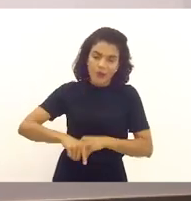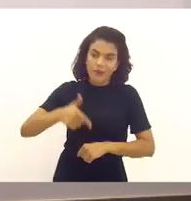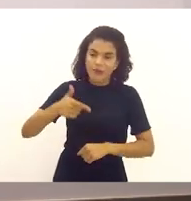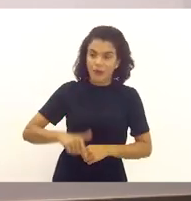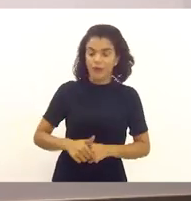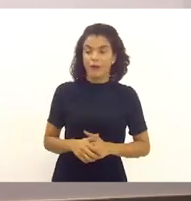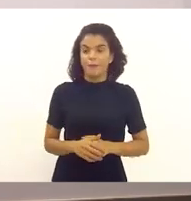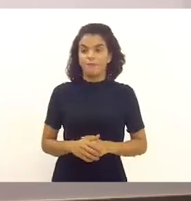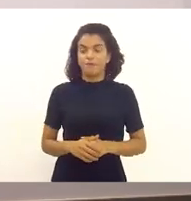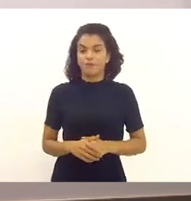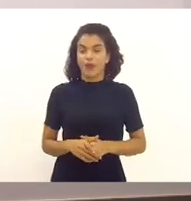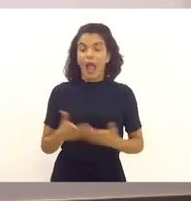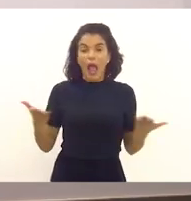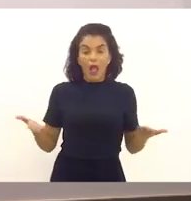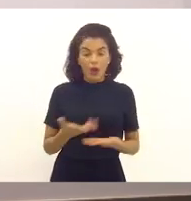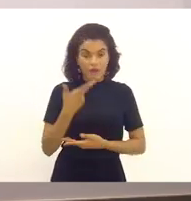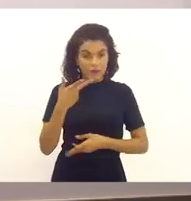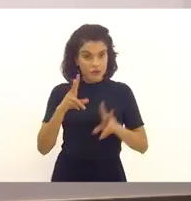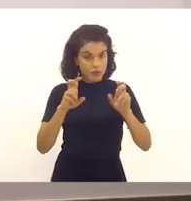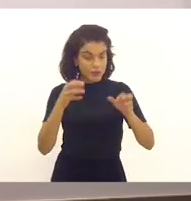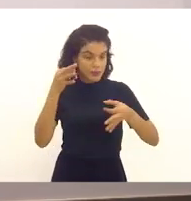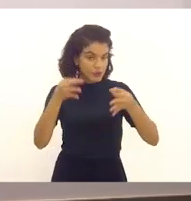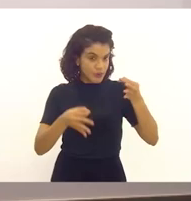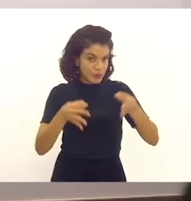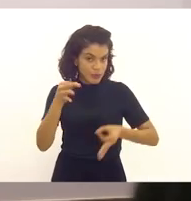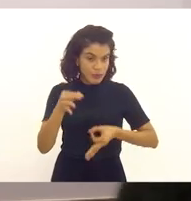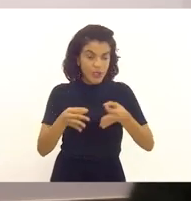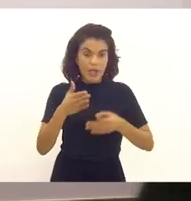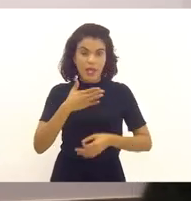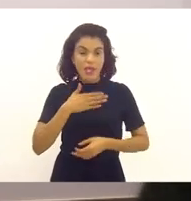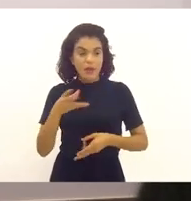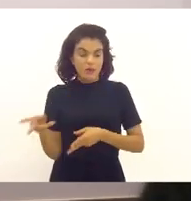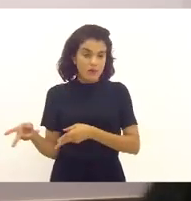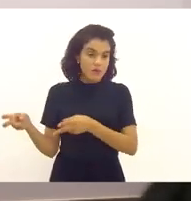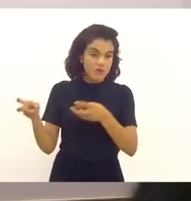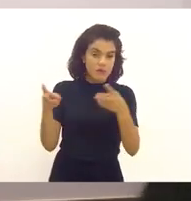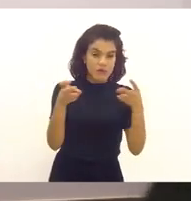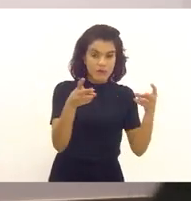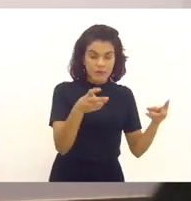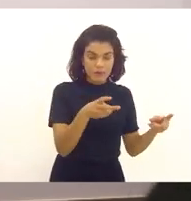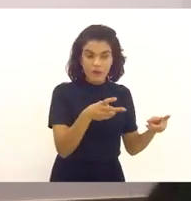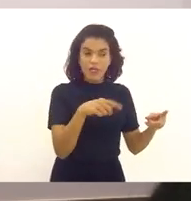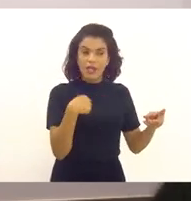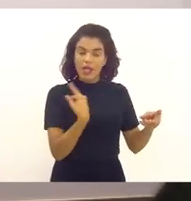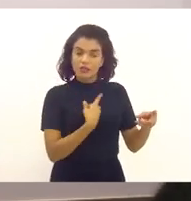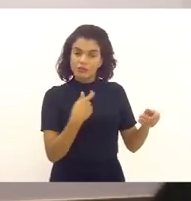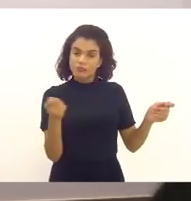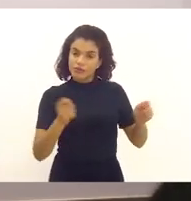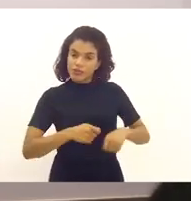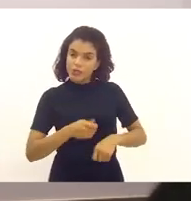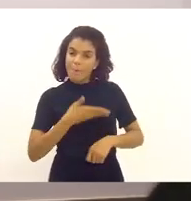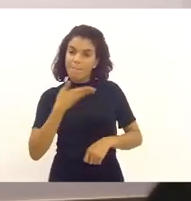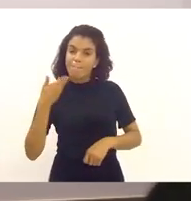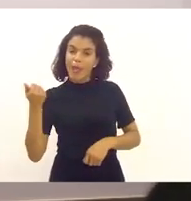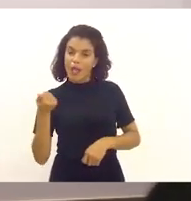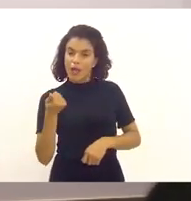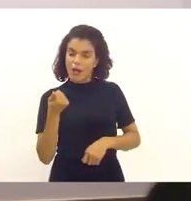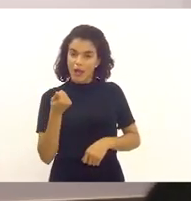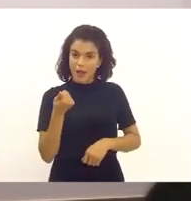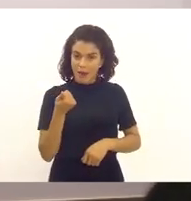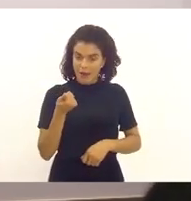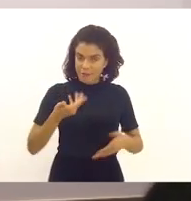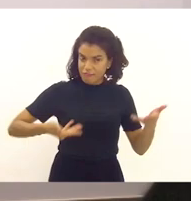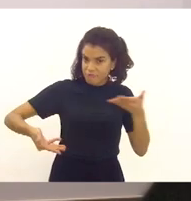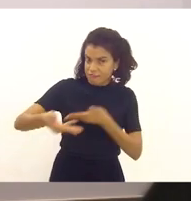trazendo para o sistema de Justiça o que que eu vejo que a gente poderia lapidar né nessa